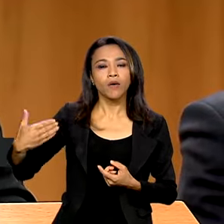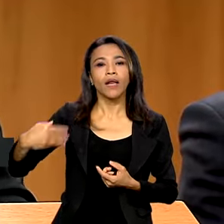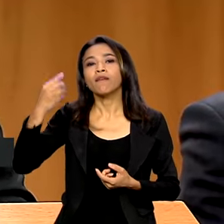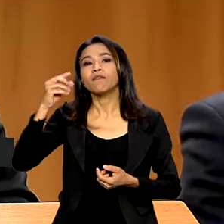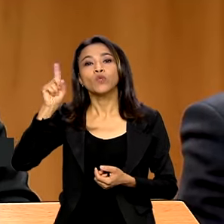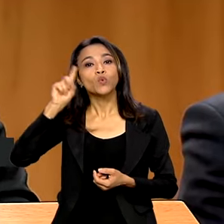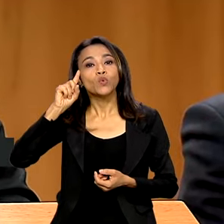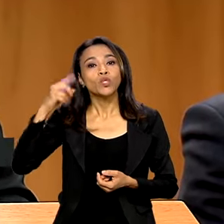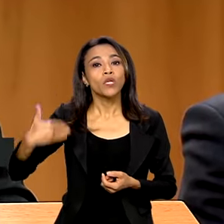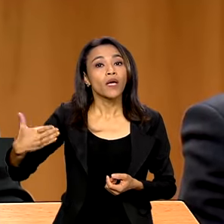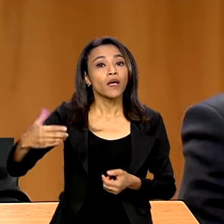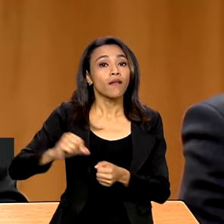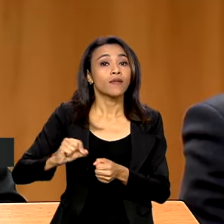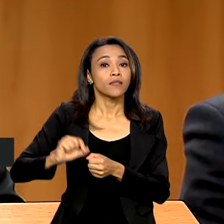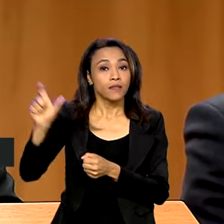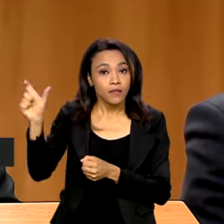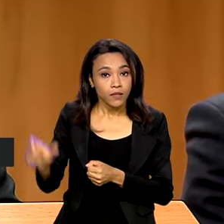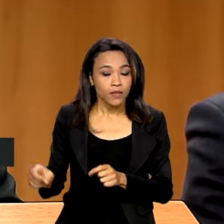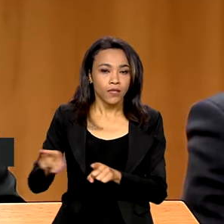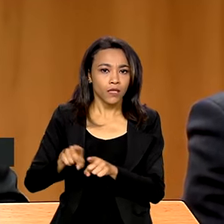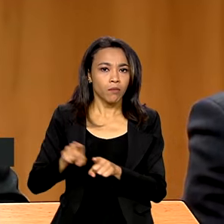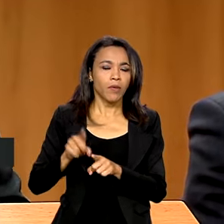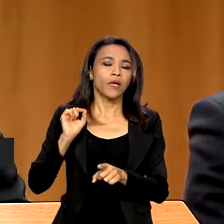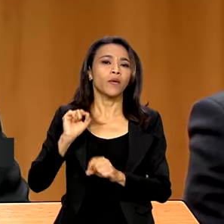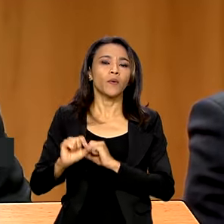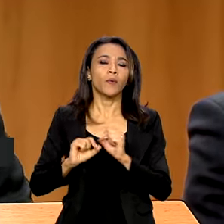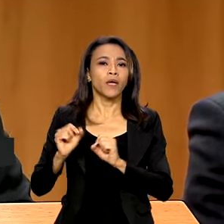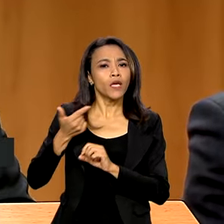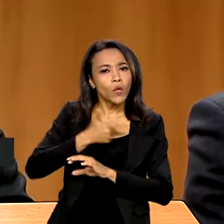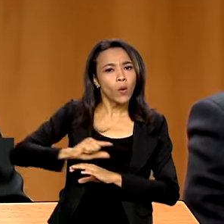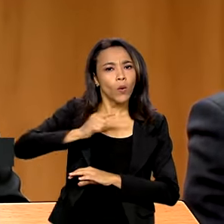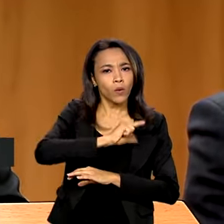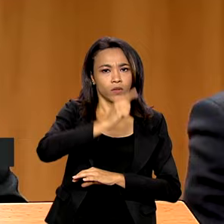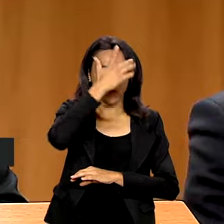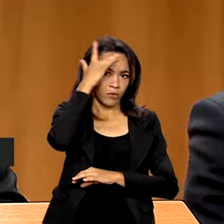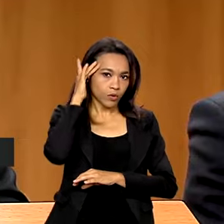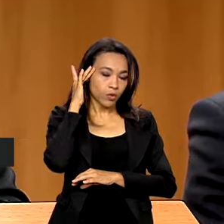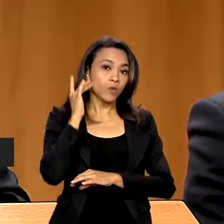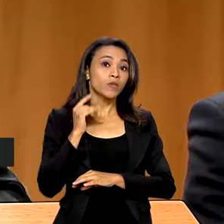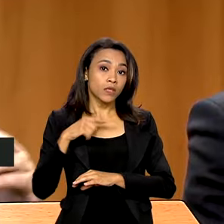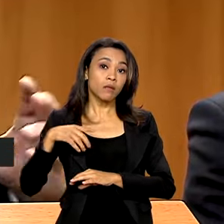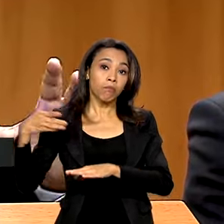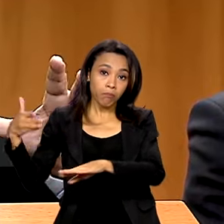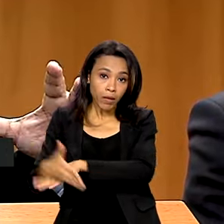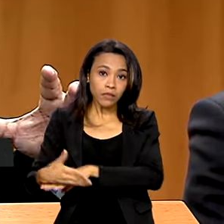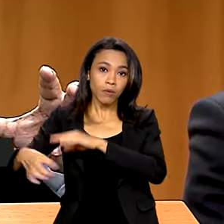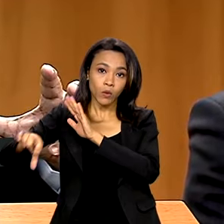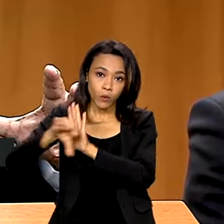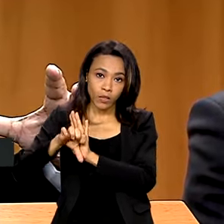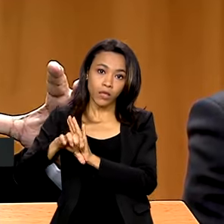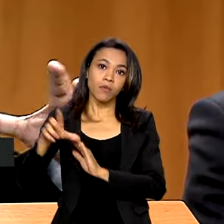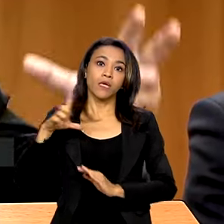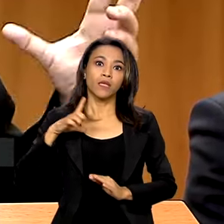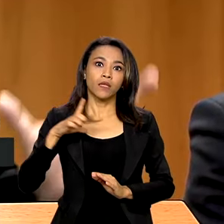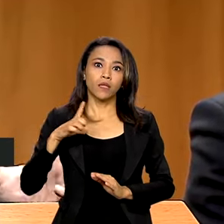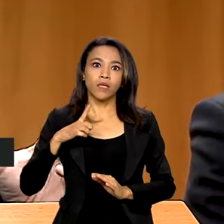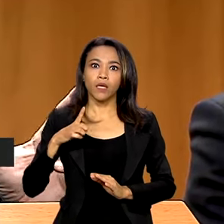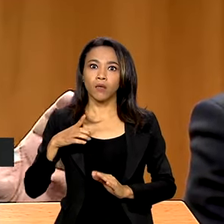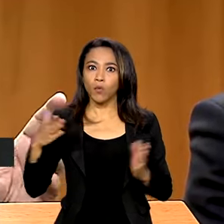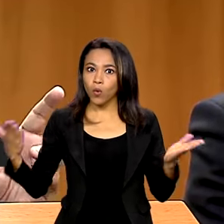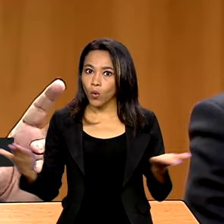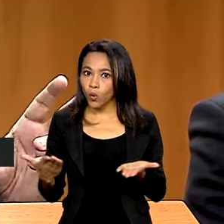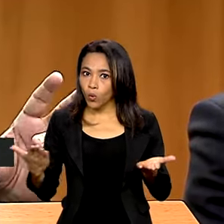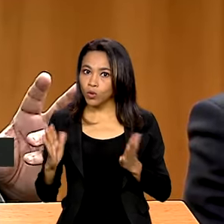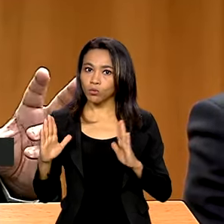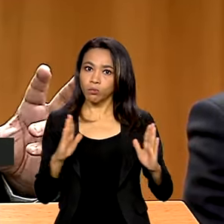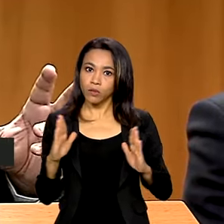no acobertamento dos autores do crime. Então, nós temos hoje uma fase muito